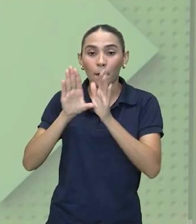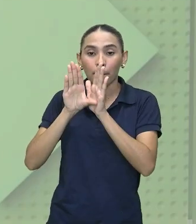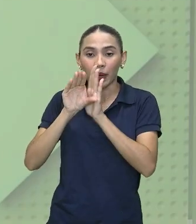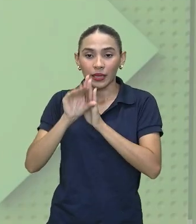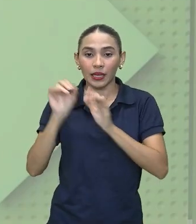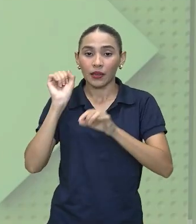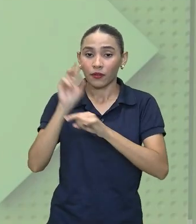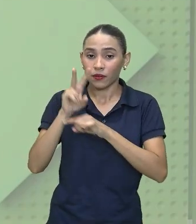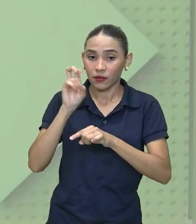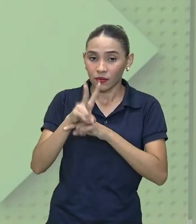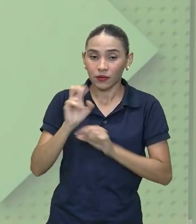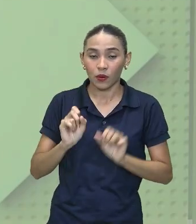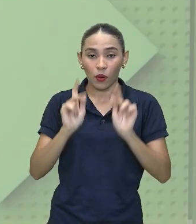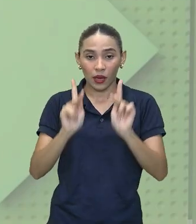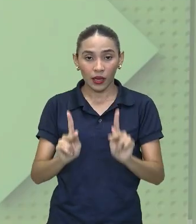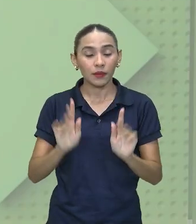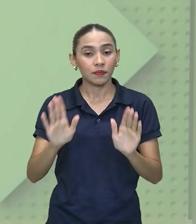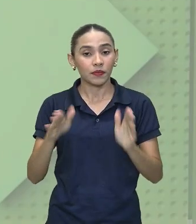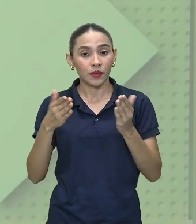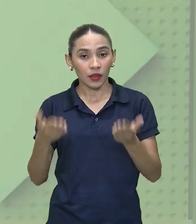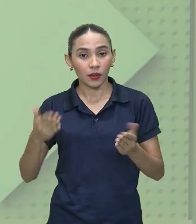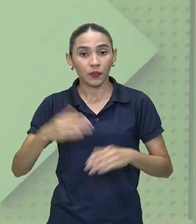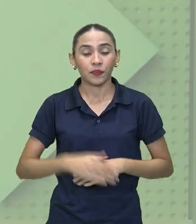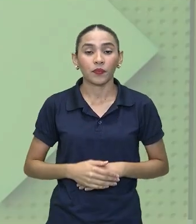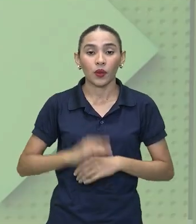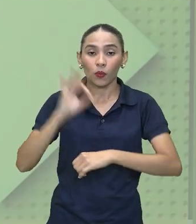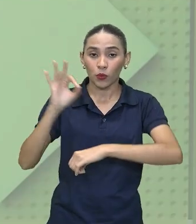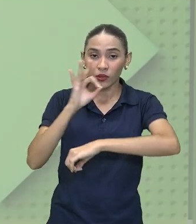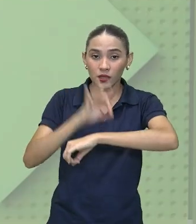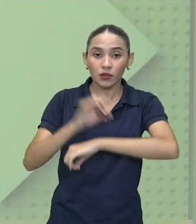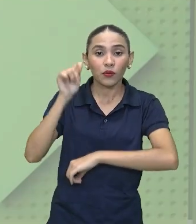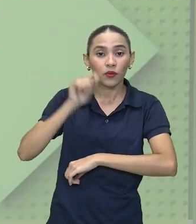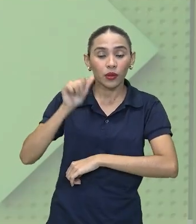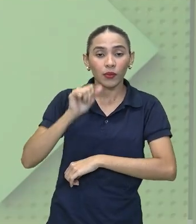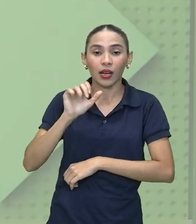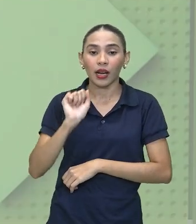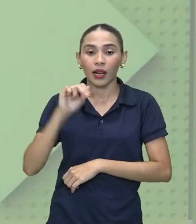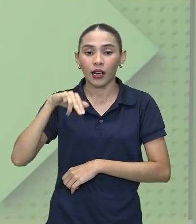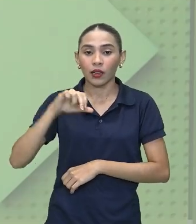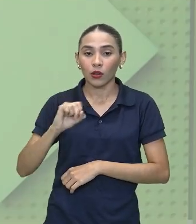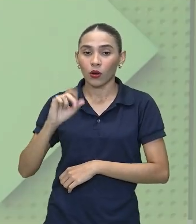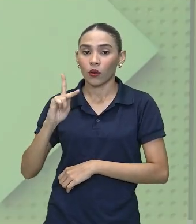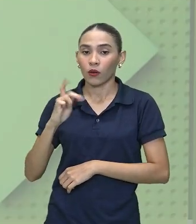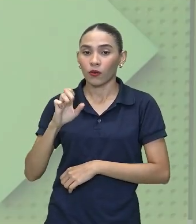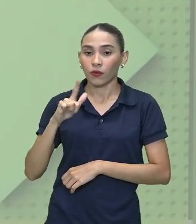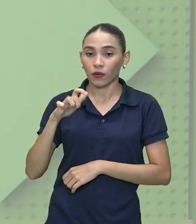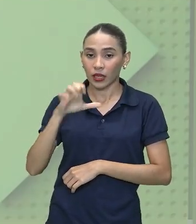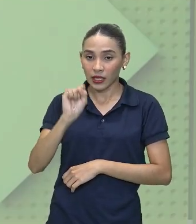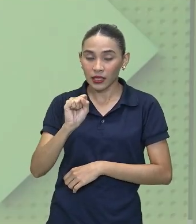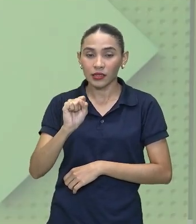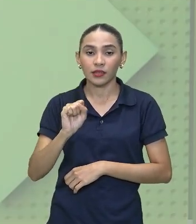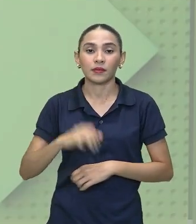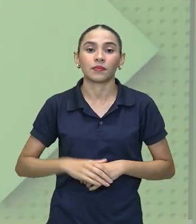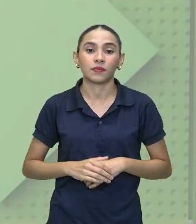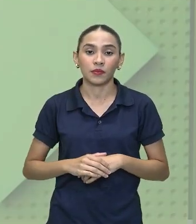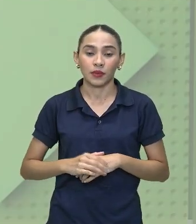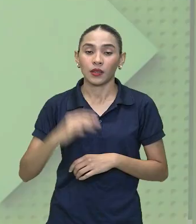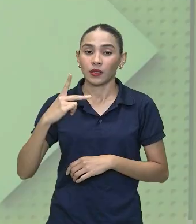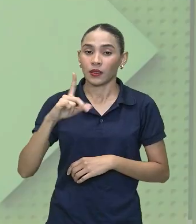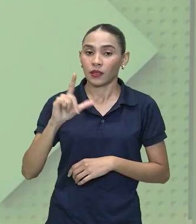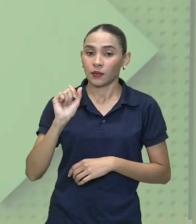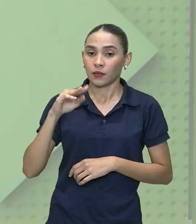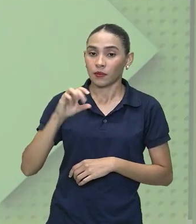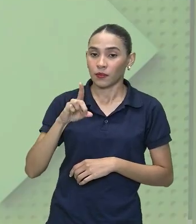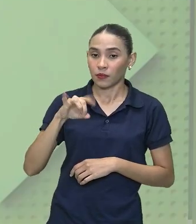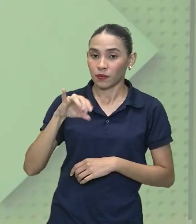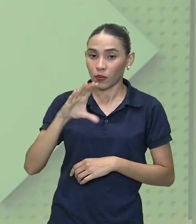protozoário, certo? Então, a fêmea do mosquito anófeles, ela com um protozoário, né, com plasmódio,